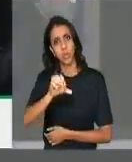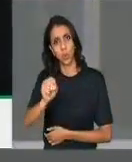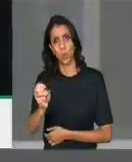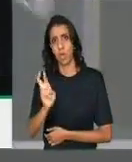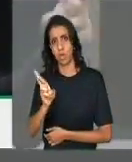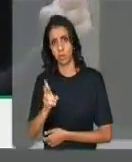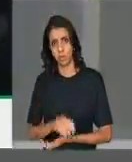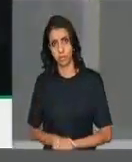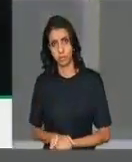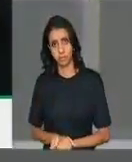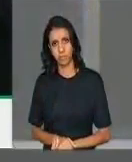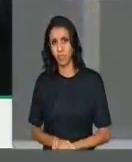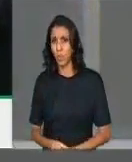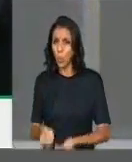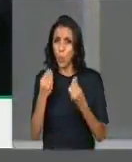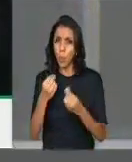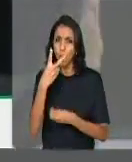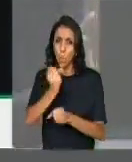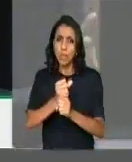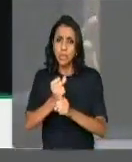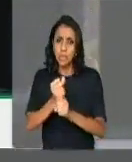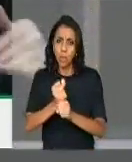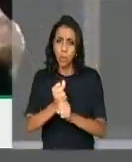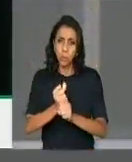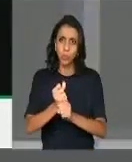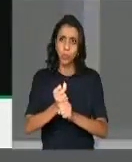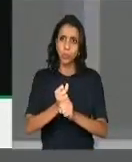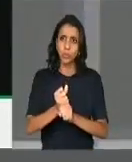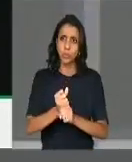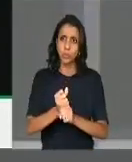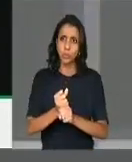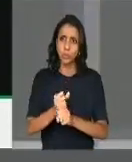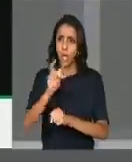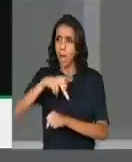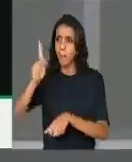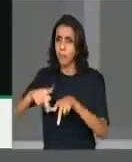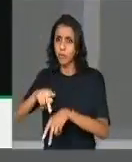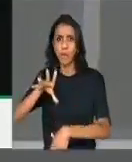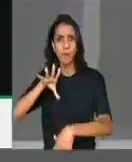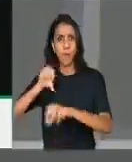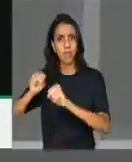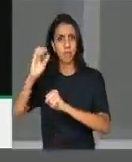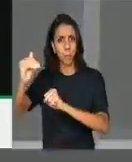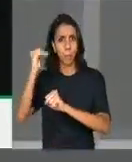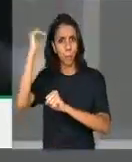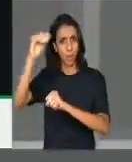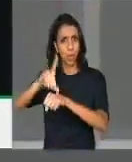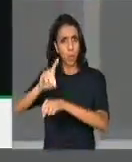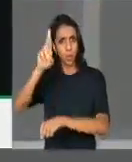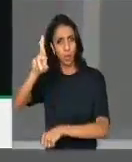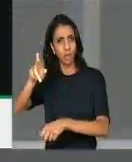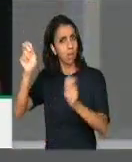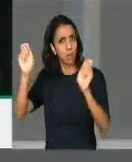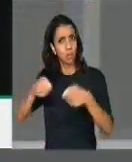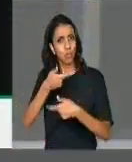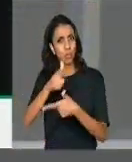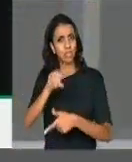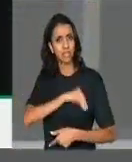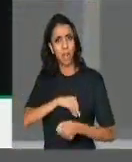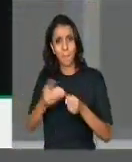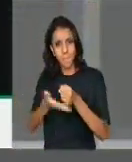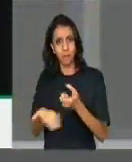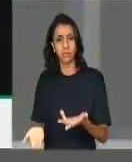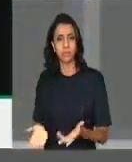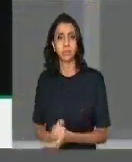R$ 2.298. É inaceitável que há 2 anos os professores com formação superior e até com doutorado não recebam o...